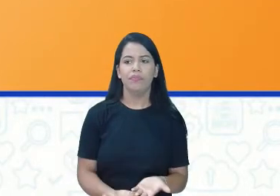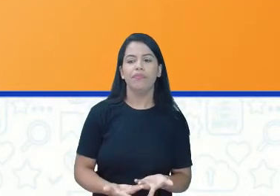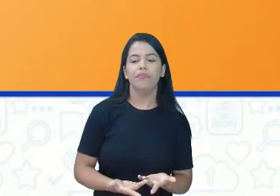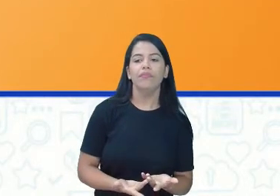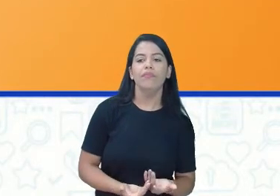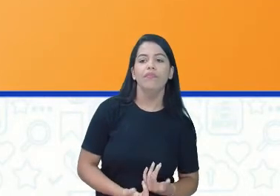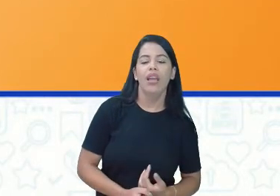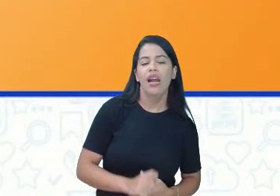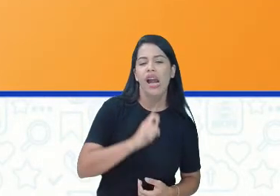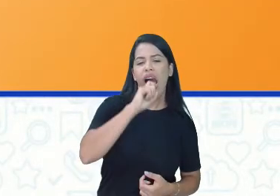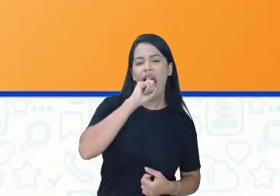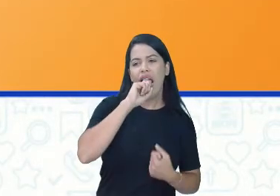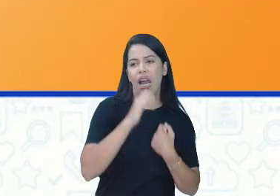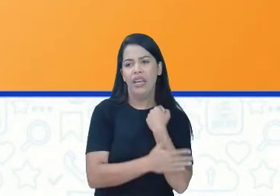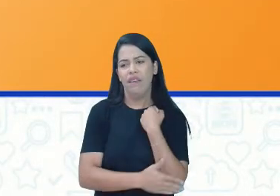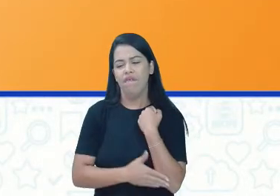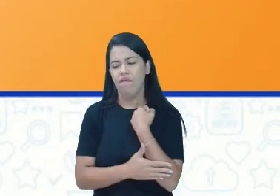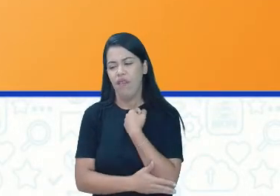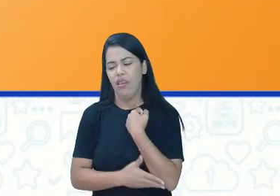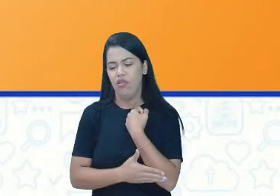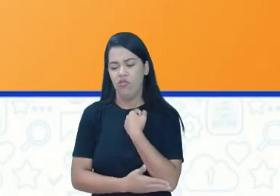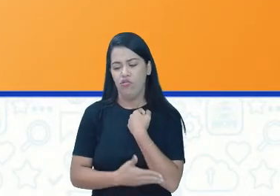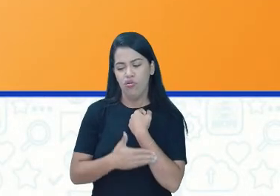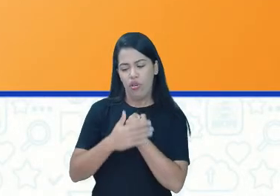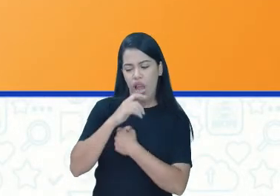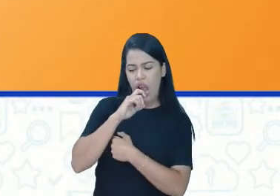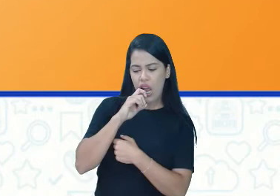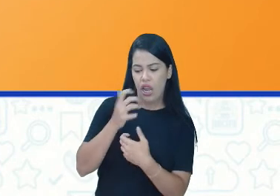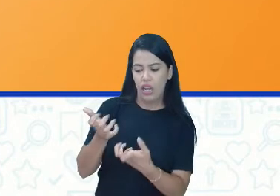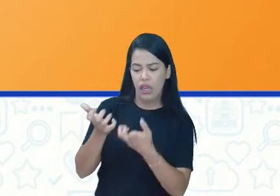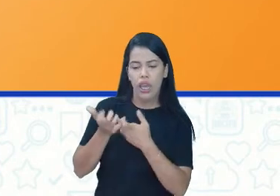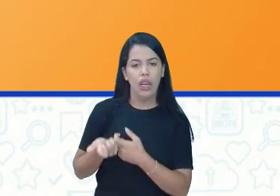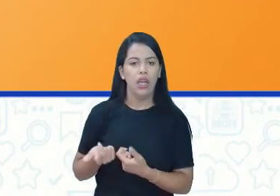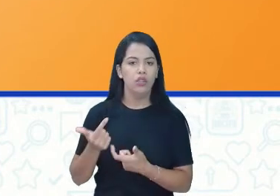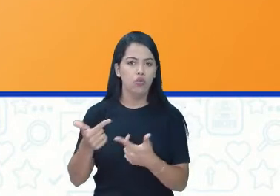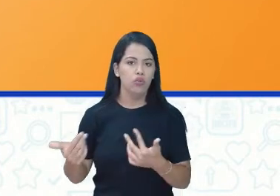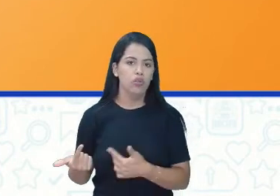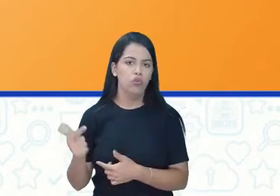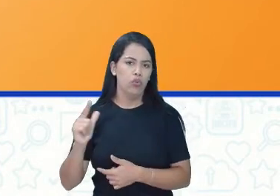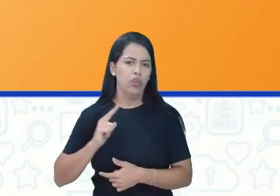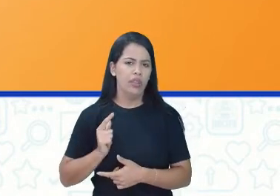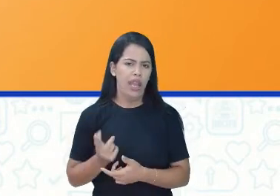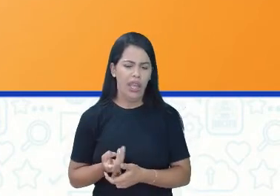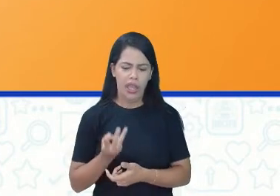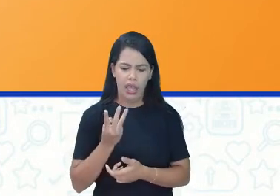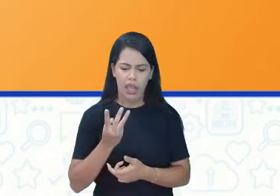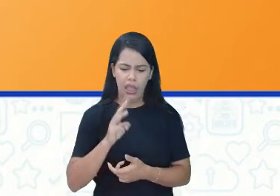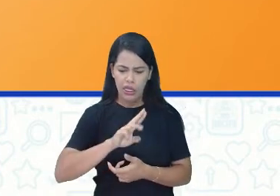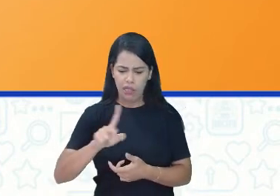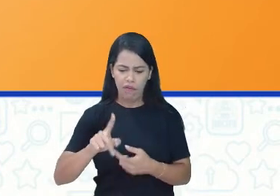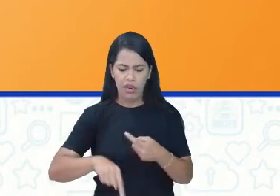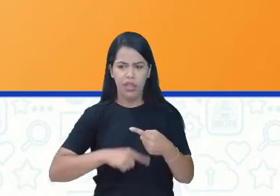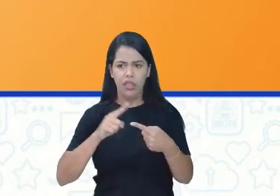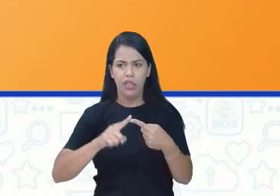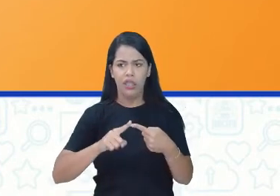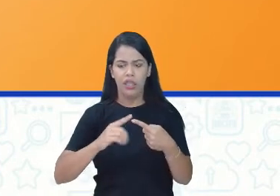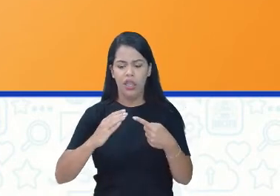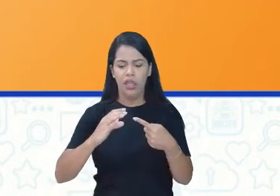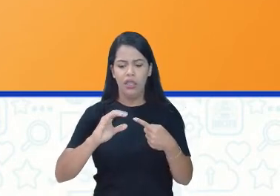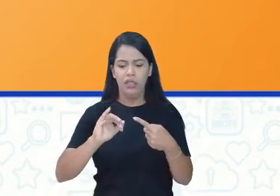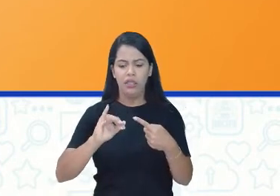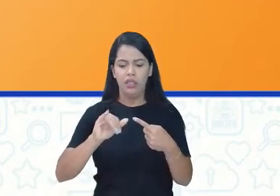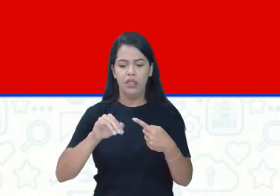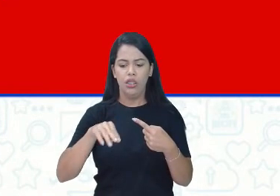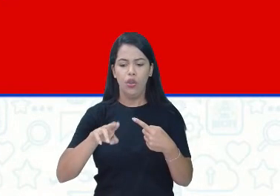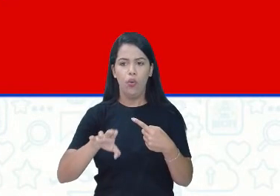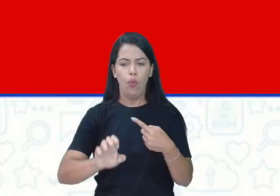cobiça, Vivi? Será que é a mesma coisa? Será que não é? Tem diferença? Eu acho que tem, né? E como eu sei que tem, a gente vai conversar